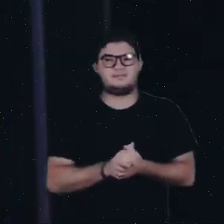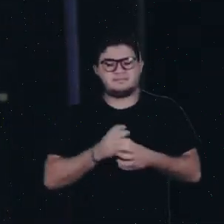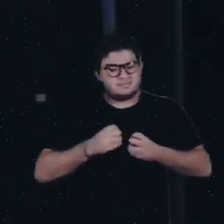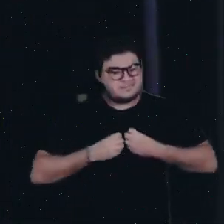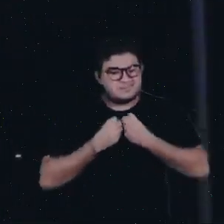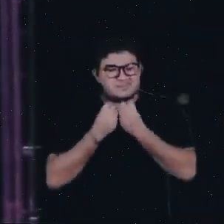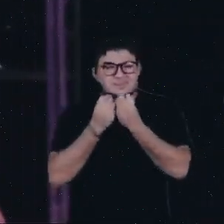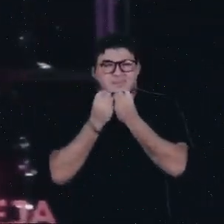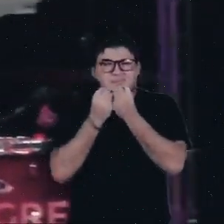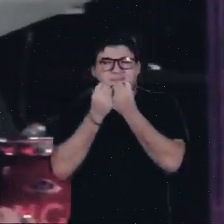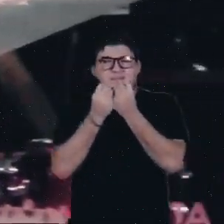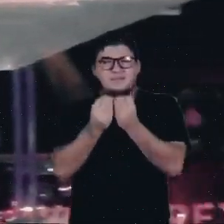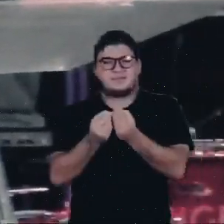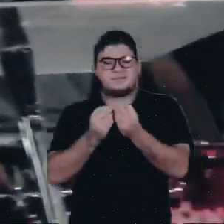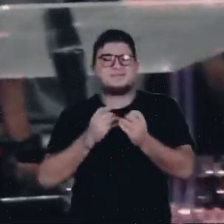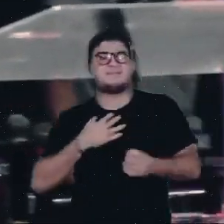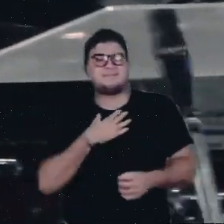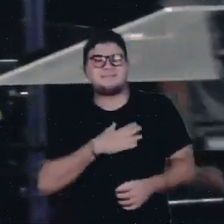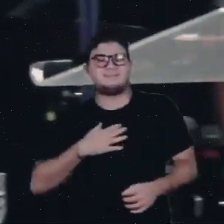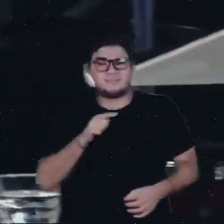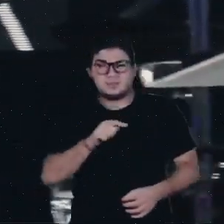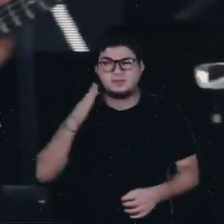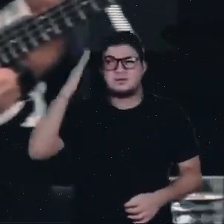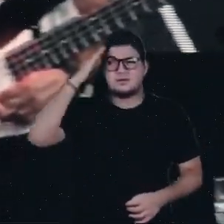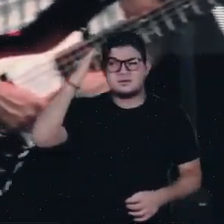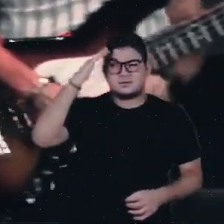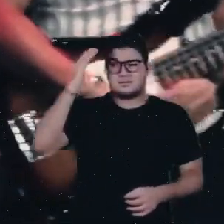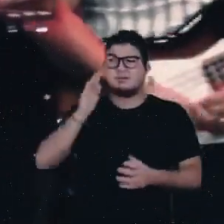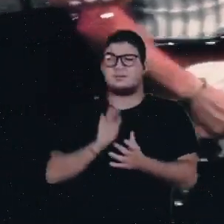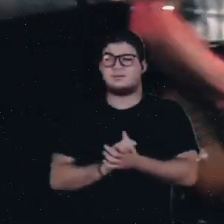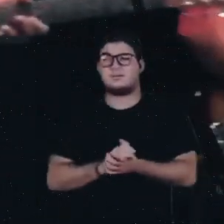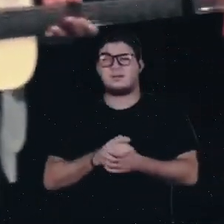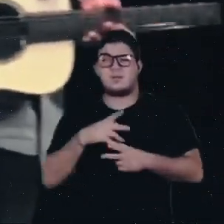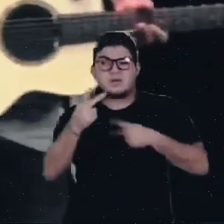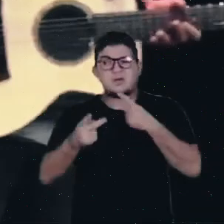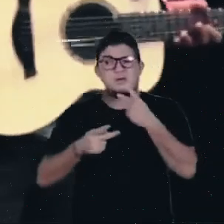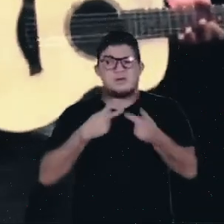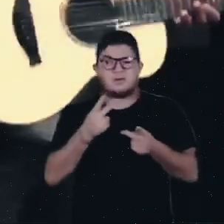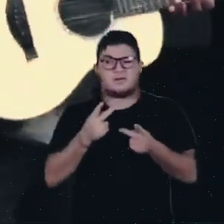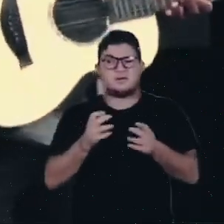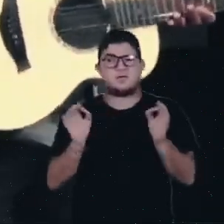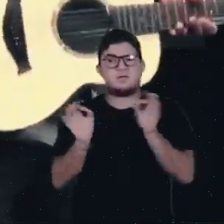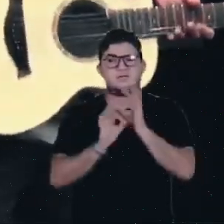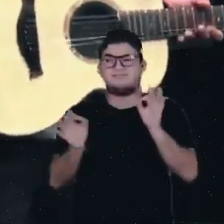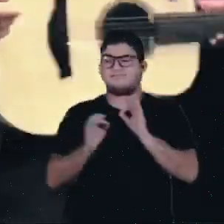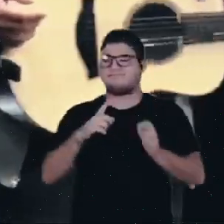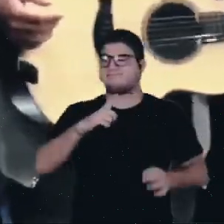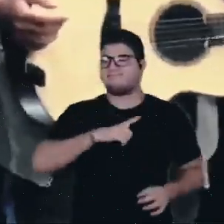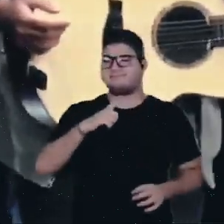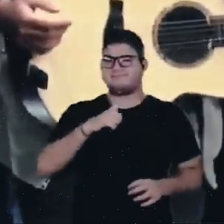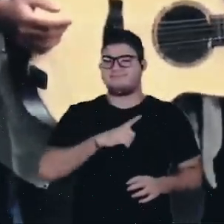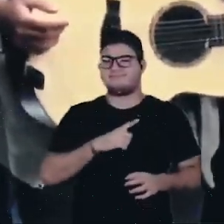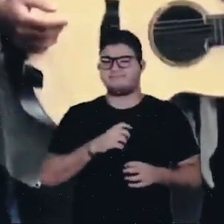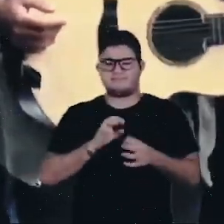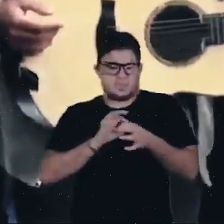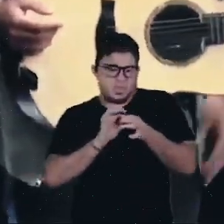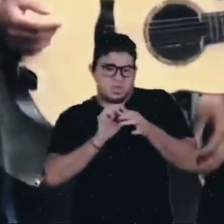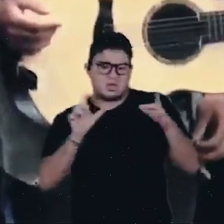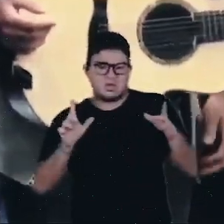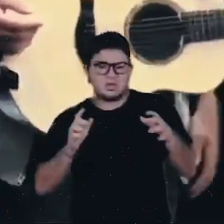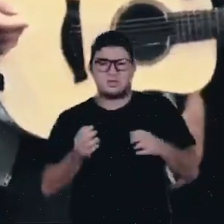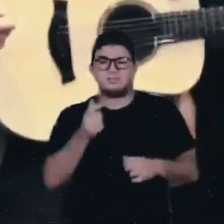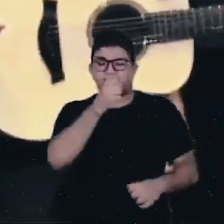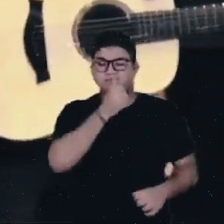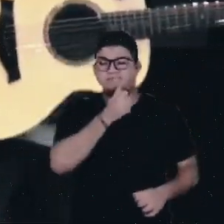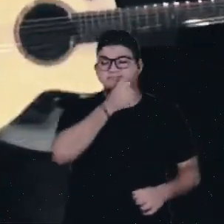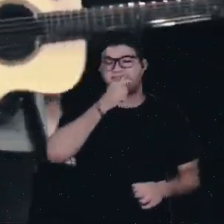das coisinhas que ele gosta, que ele sonha? Às vezes você diz assim: eu vou dar o que eu não tive. Eu vou dar o que... Abre mão de tanta coisa, se sacrifica. É